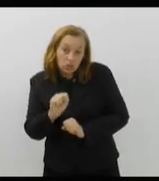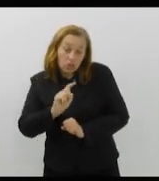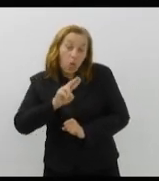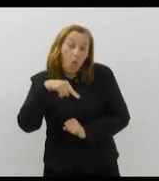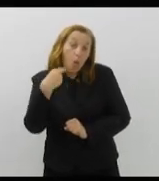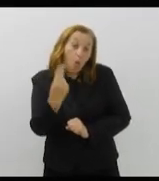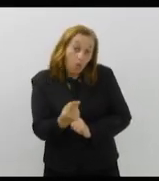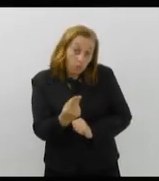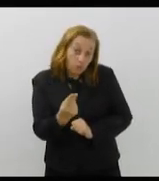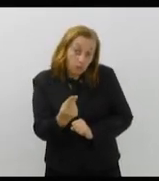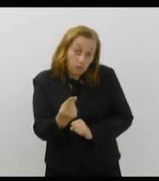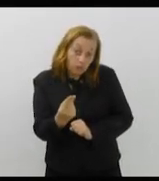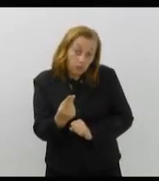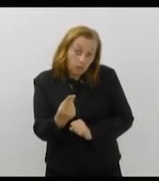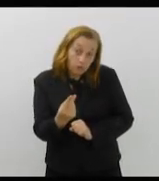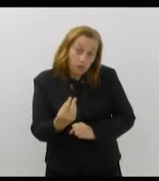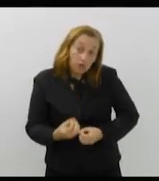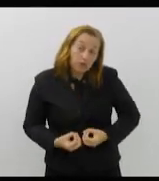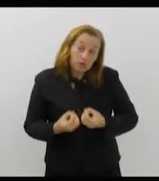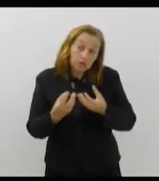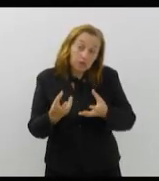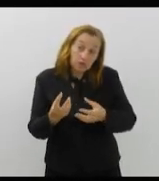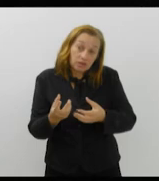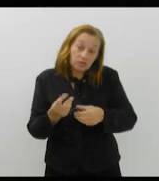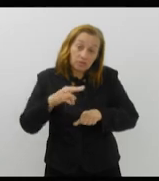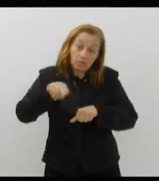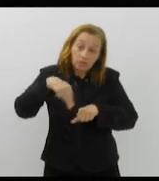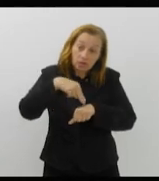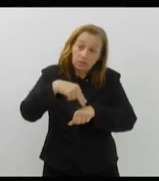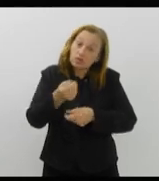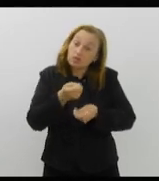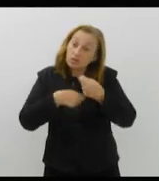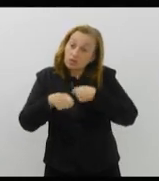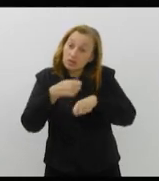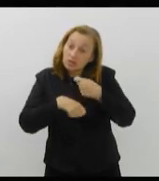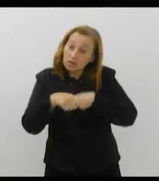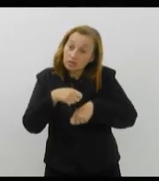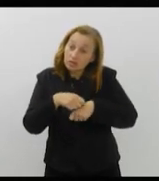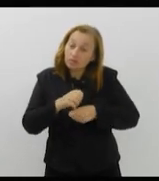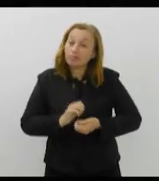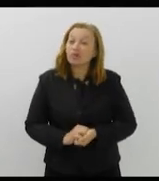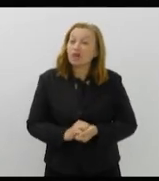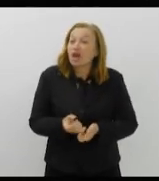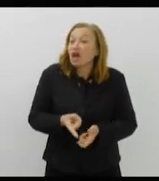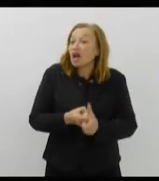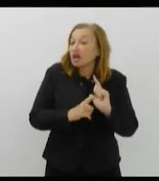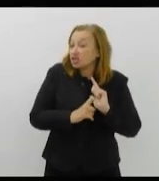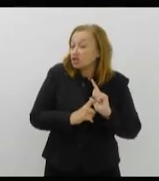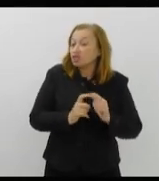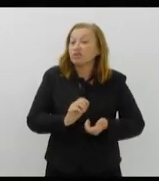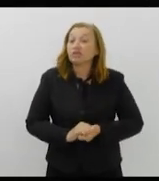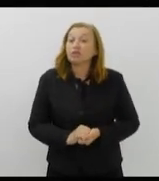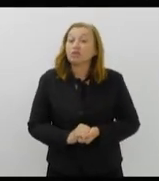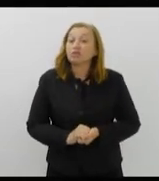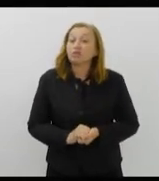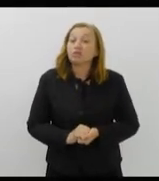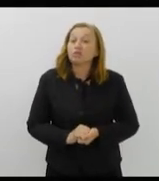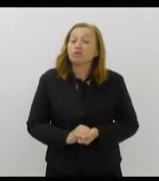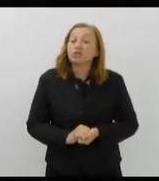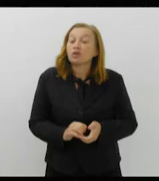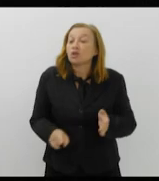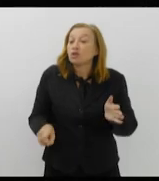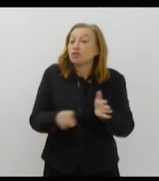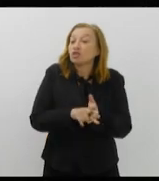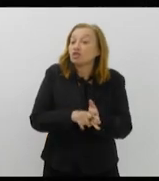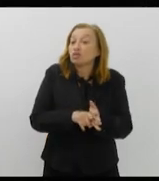ou dando pra União negociada com a união com o tesouro a sua dívida ativa com os